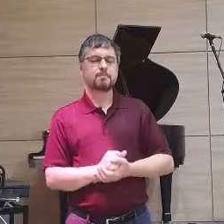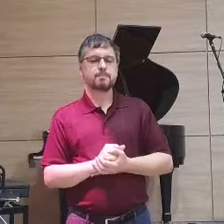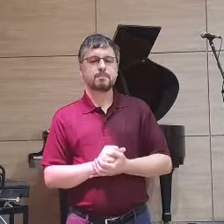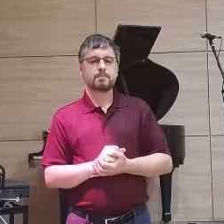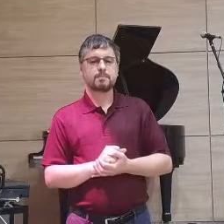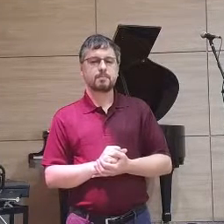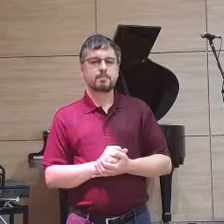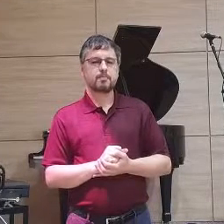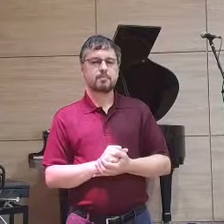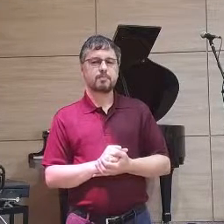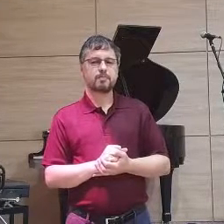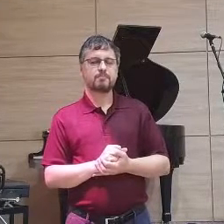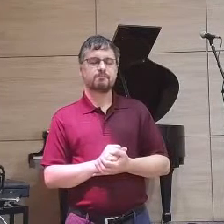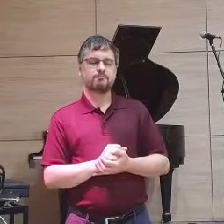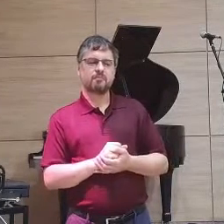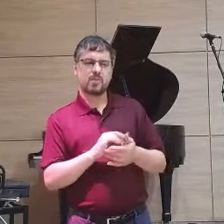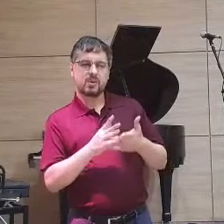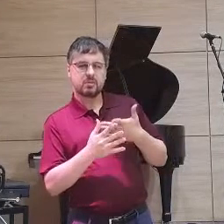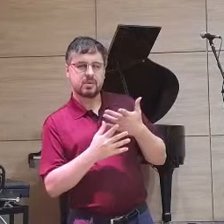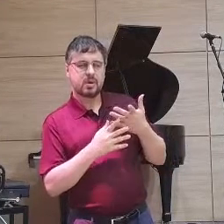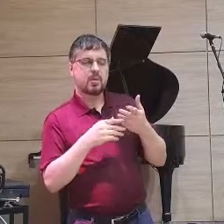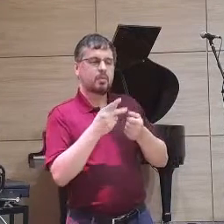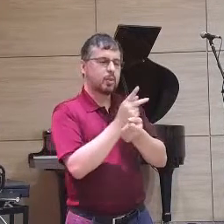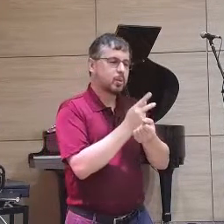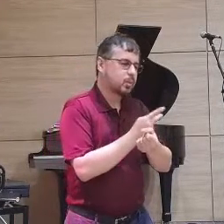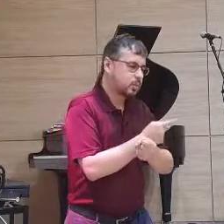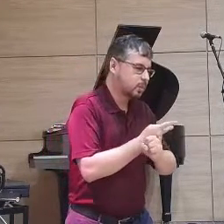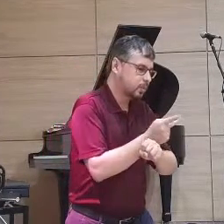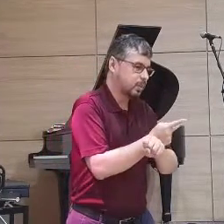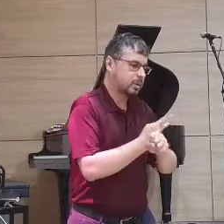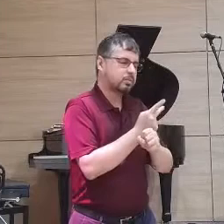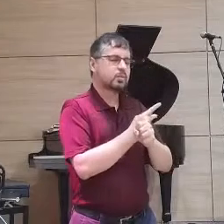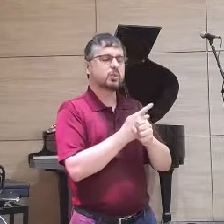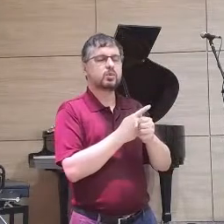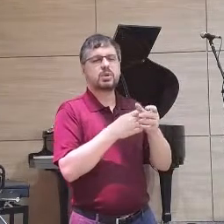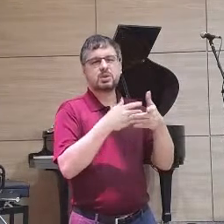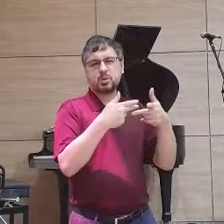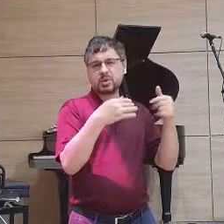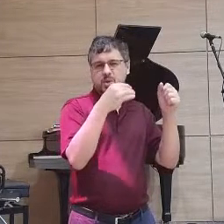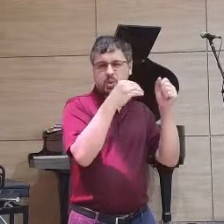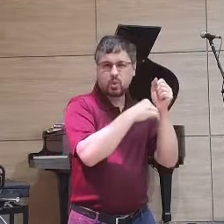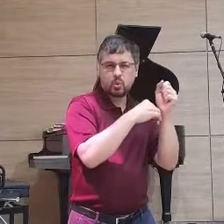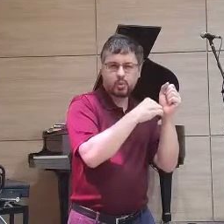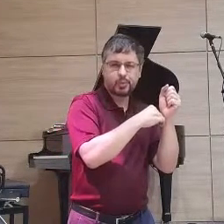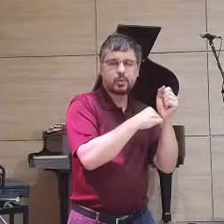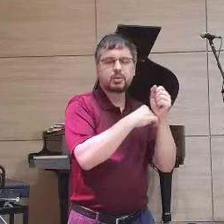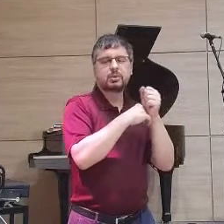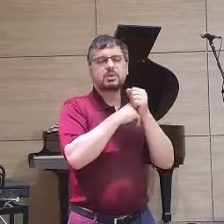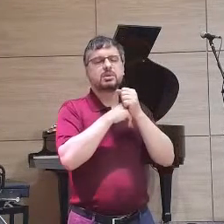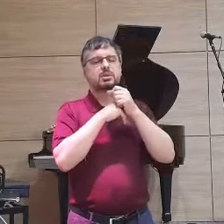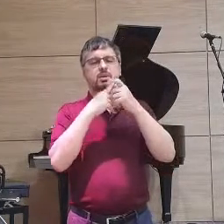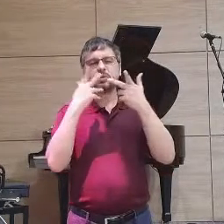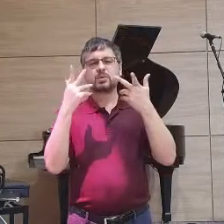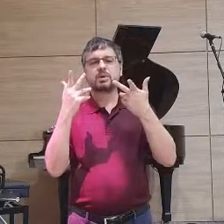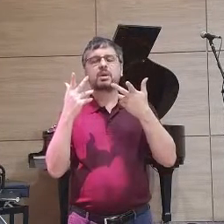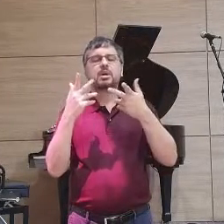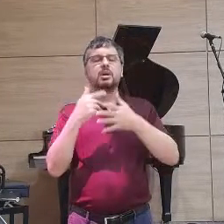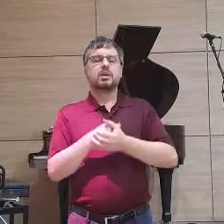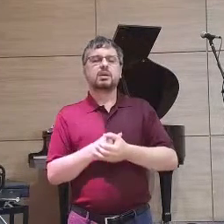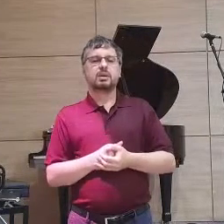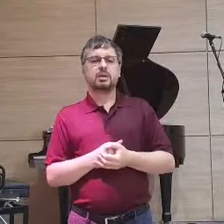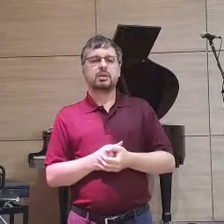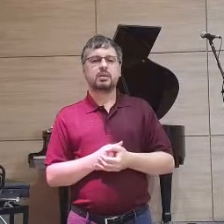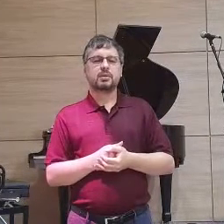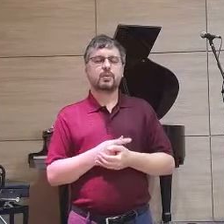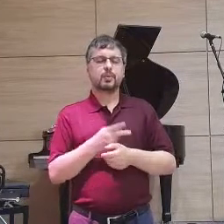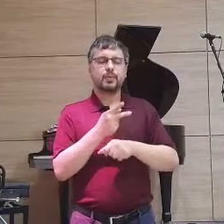buscarmos sempre o oculto e o apofático fora alegria do